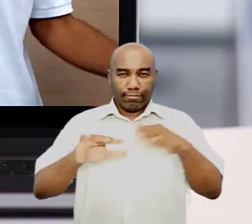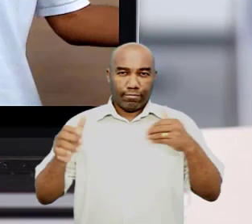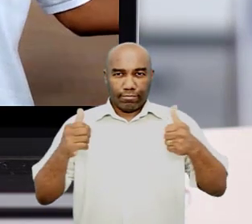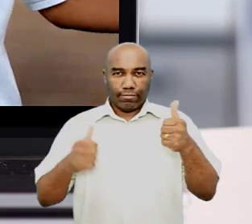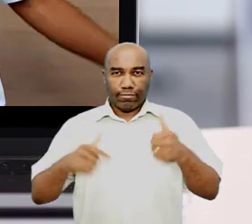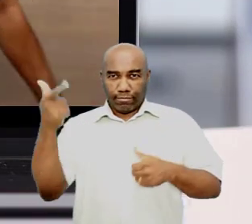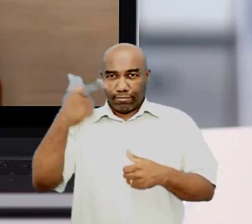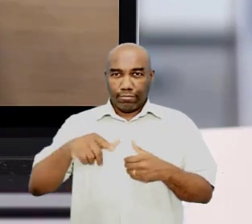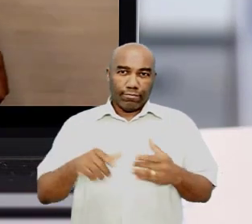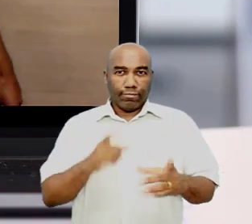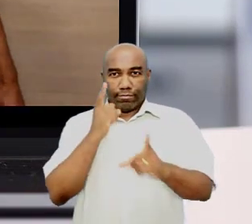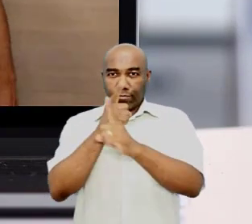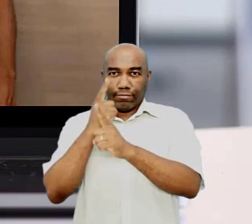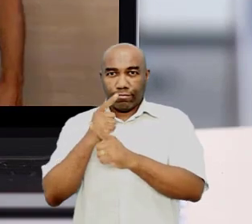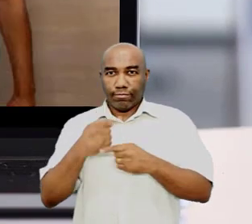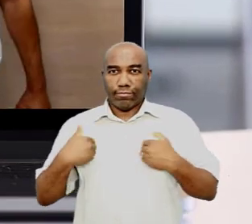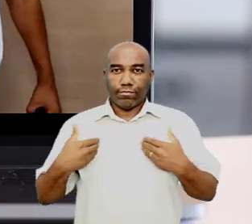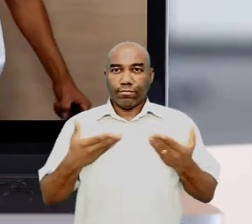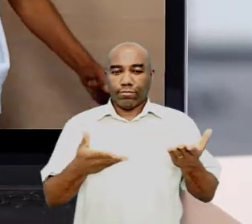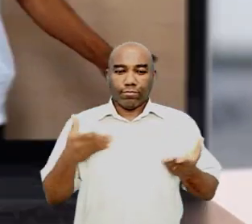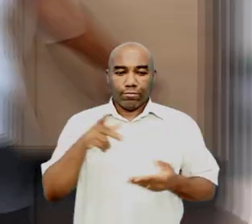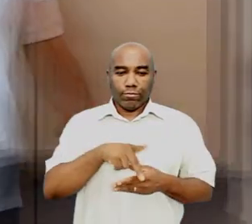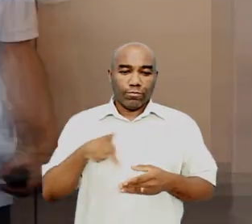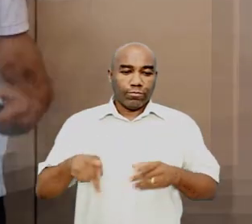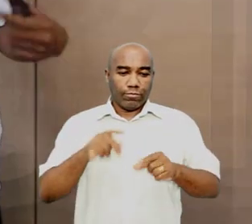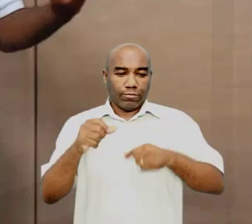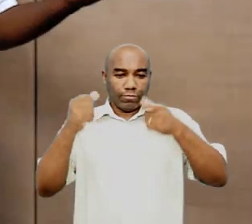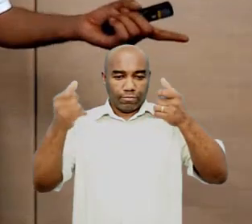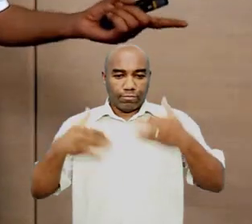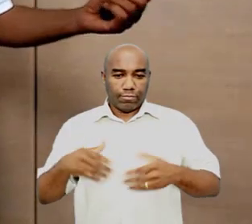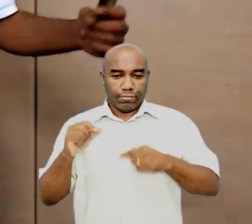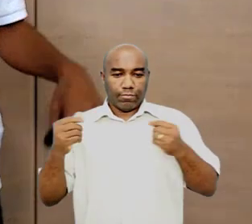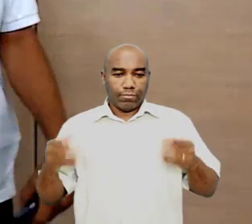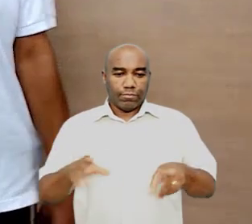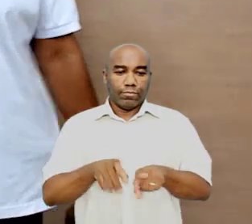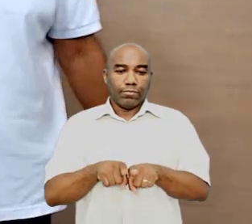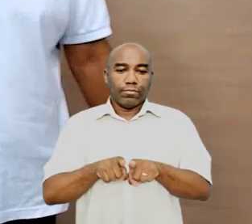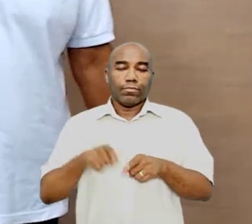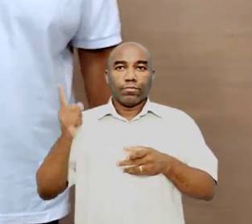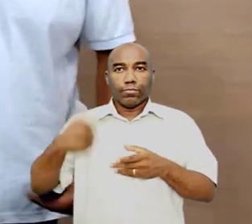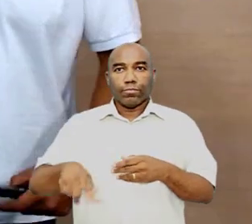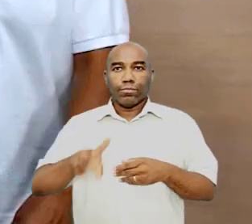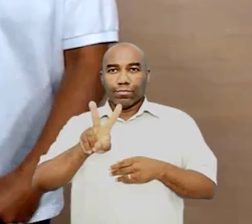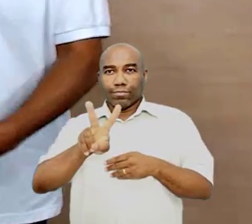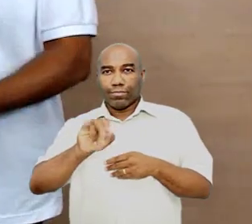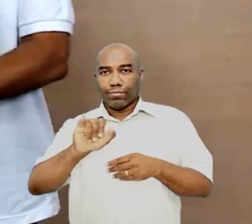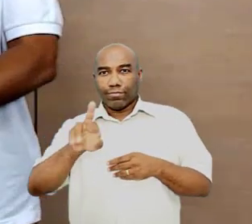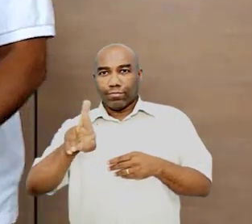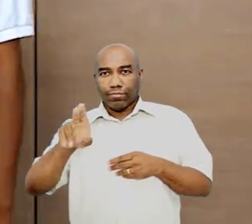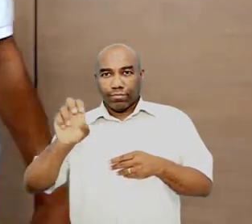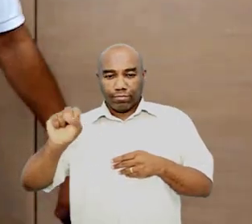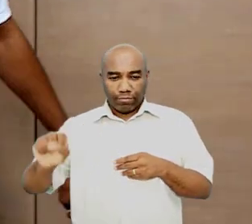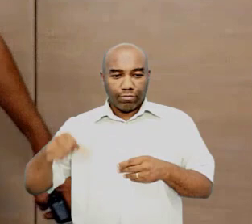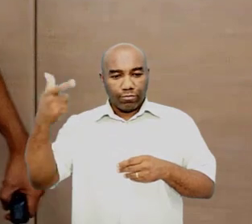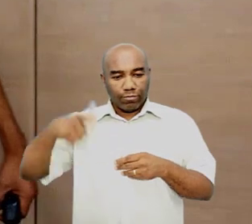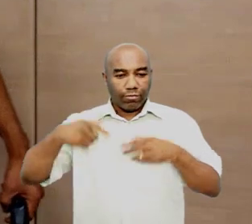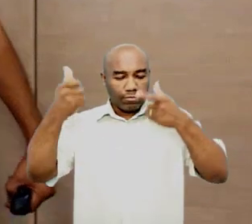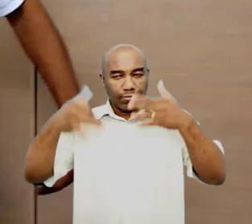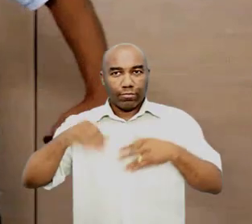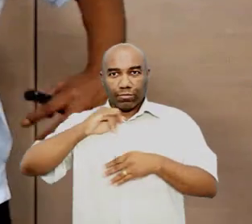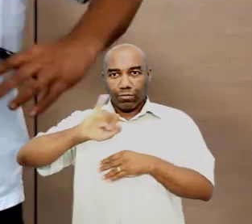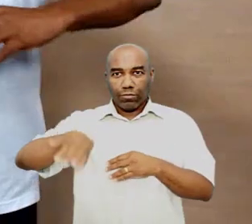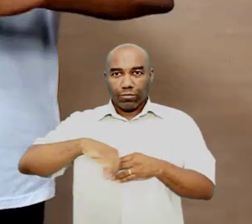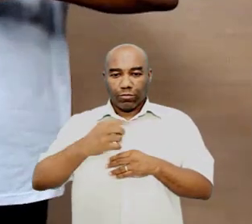tarde, estamos aqui, professor João, com a parte da biologia sobre vírus. A aula que nós começamos anteriormente falava do